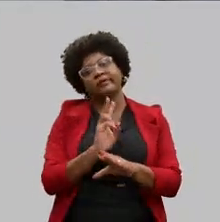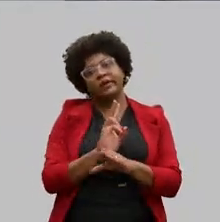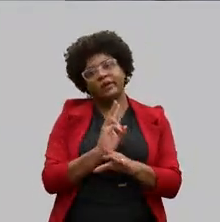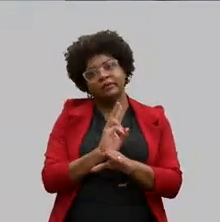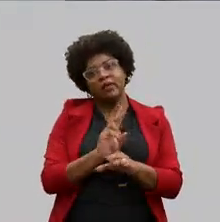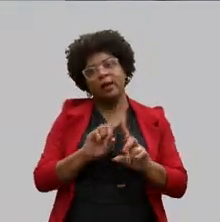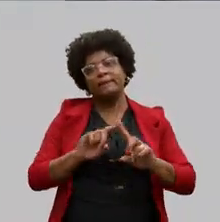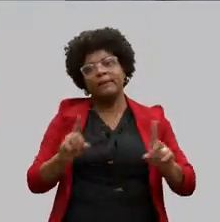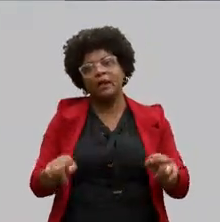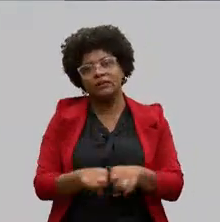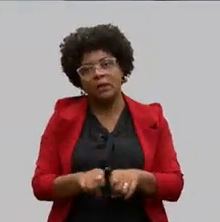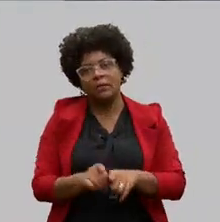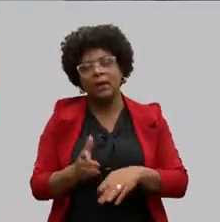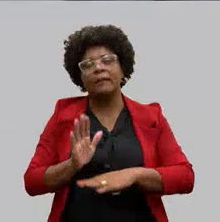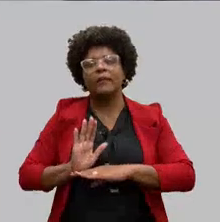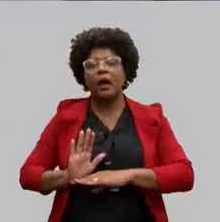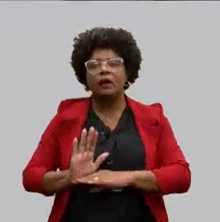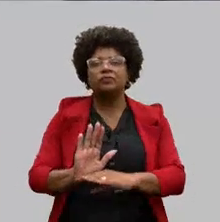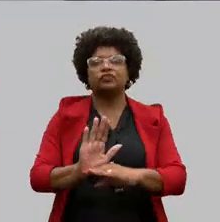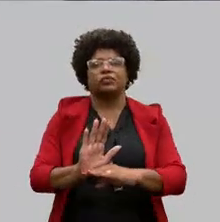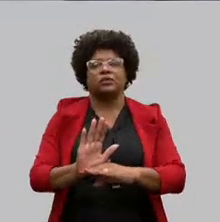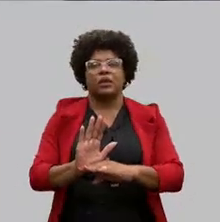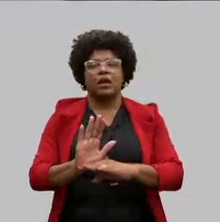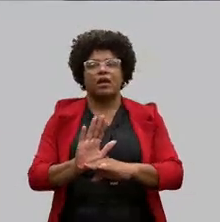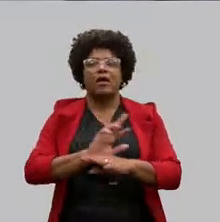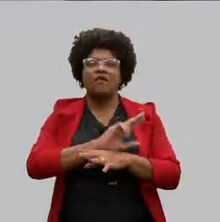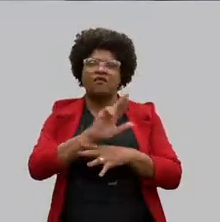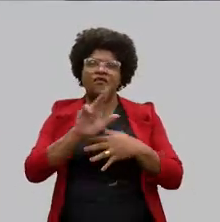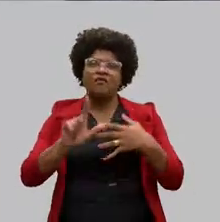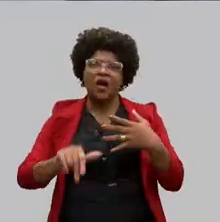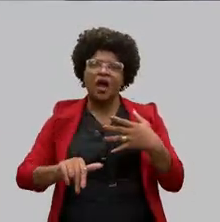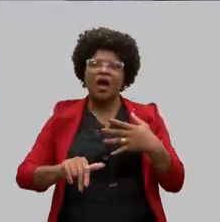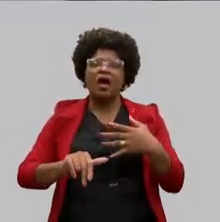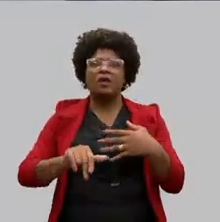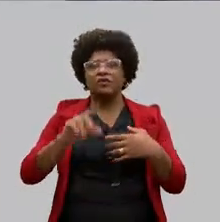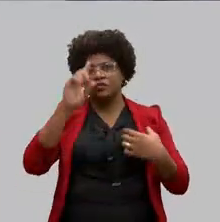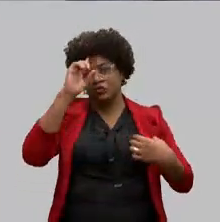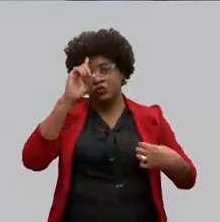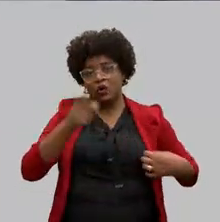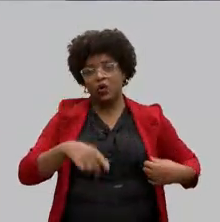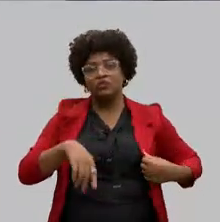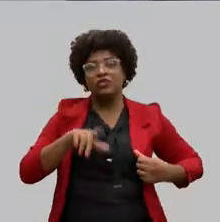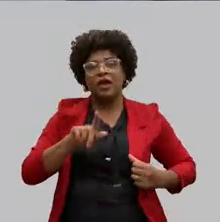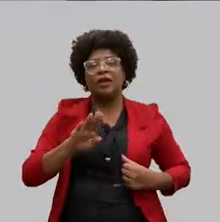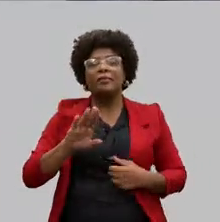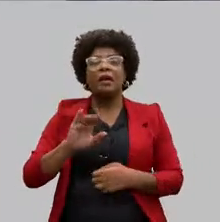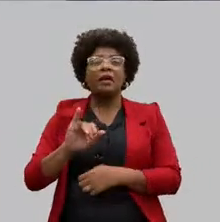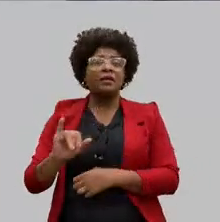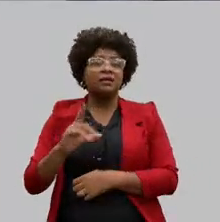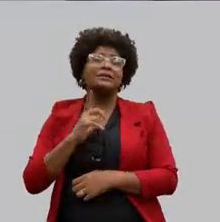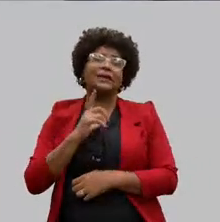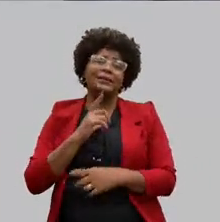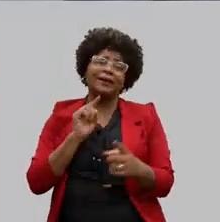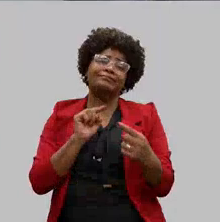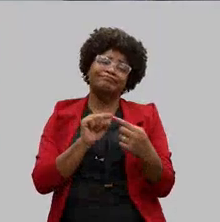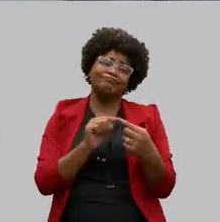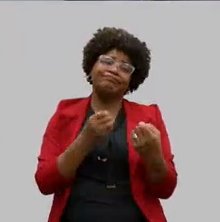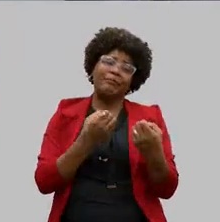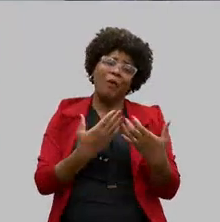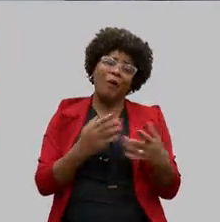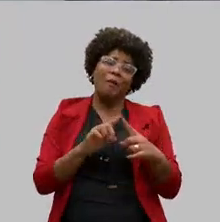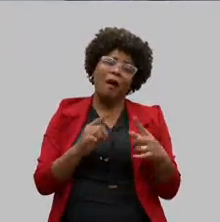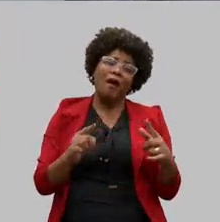também para ajudar muitos proprietários de lpis que muitas vezes são sim muito bem intencionados mas que a própria